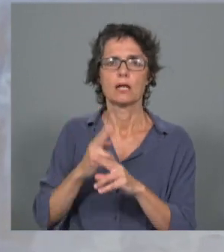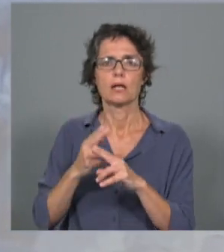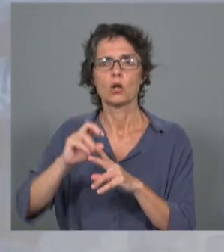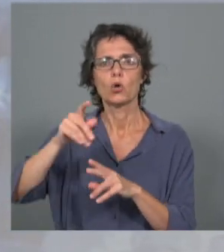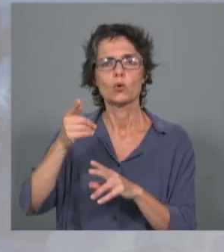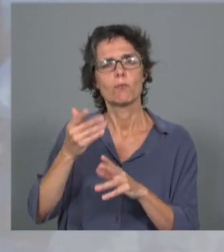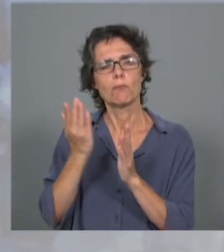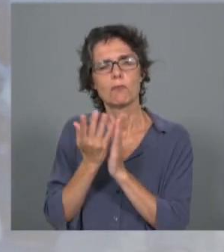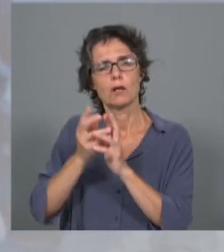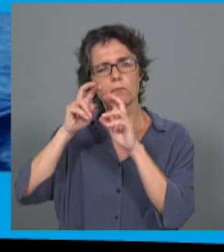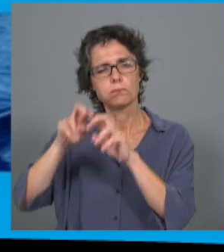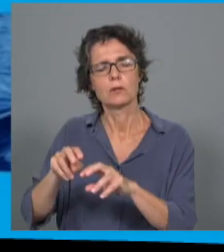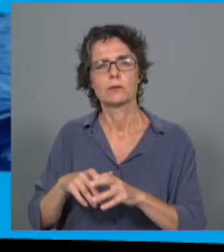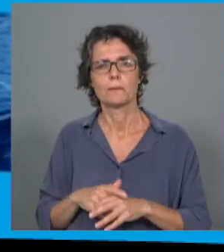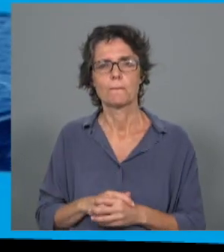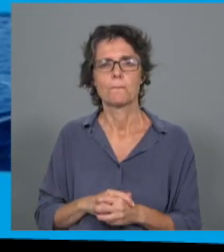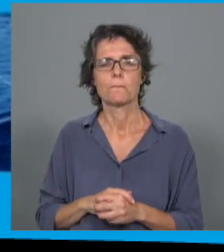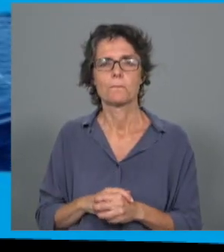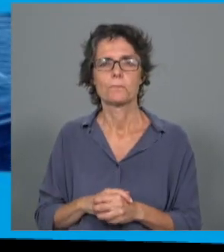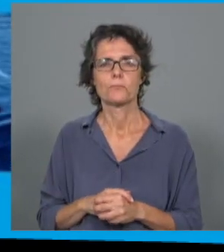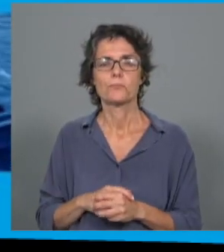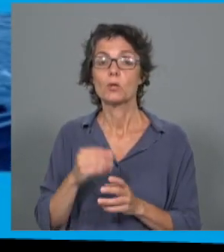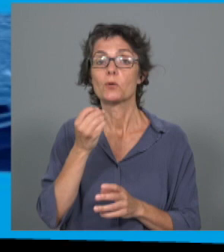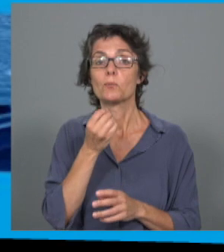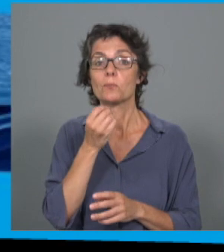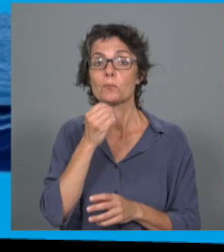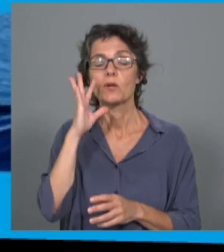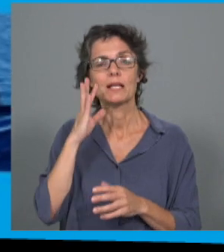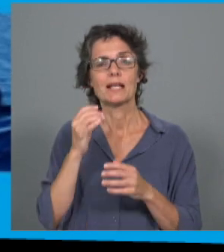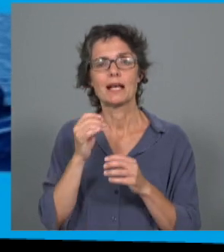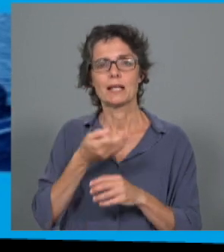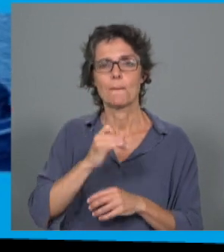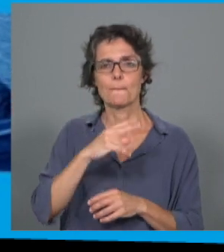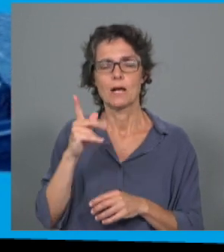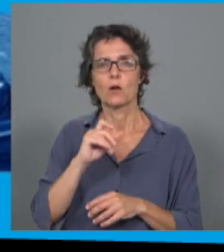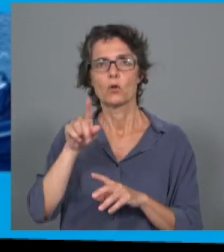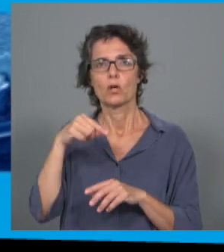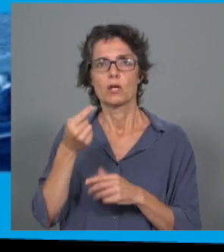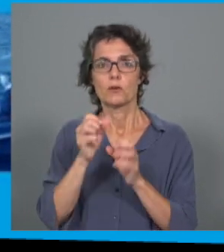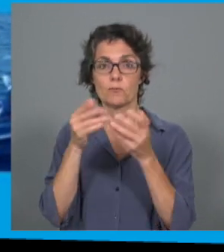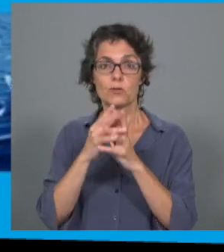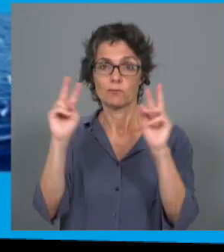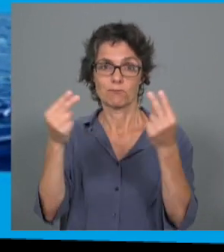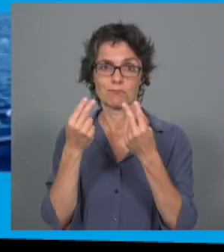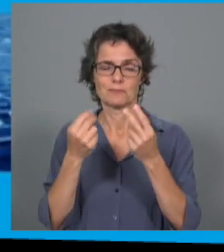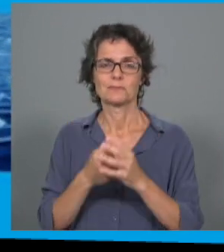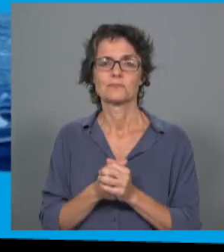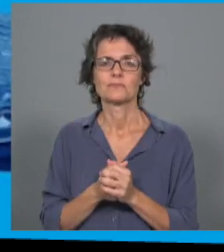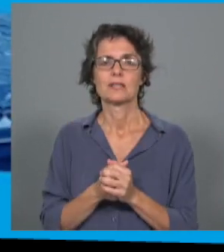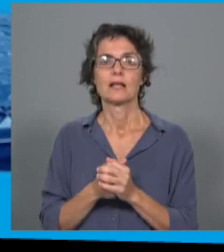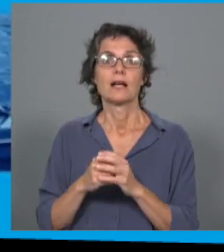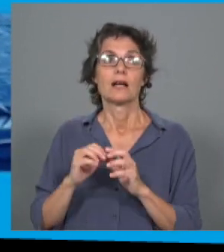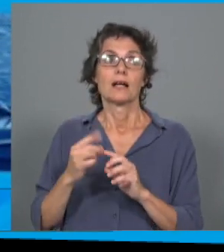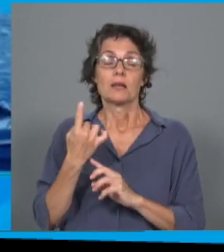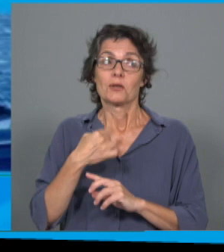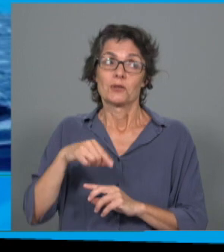estudo? Boa tarde, Paulo, e todos os telespectadores. Em primeiro lugar, somos